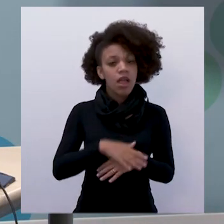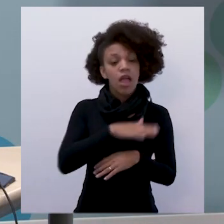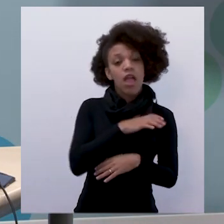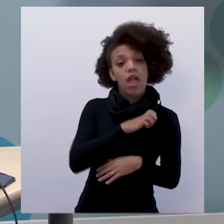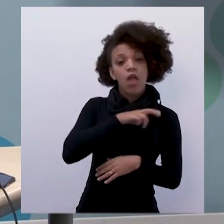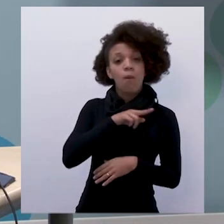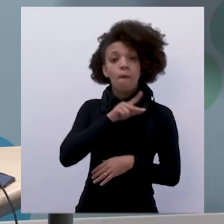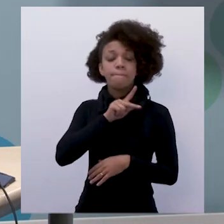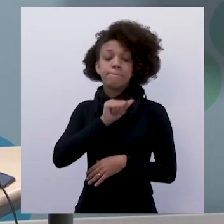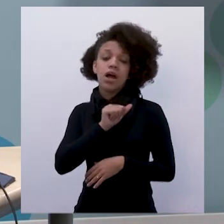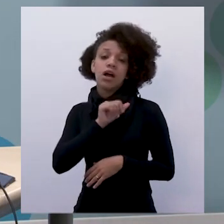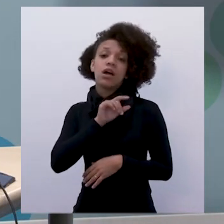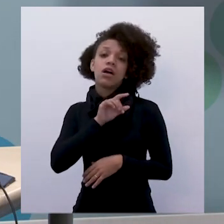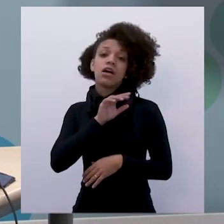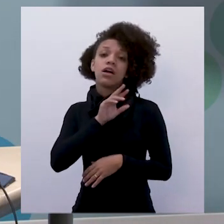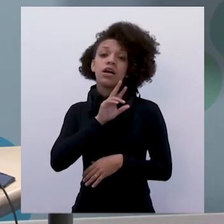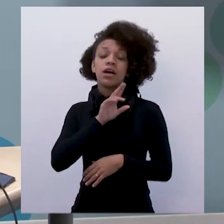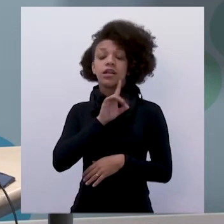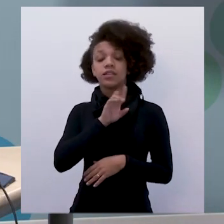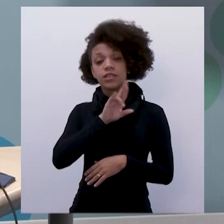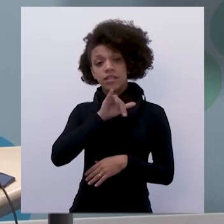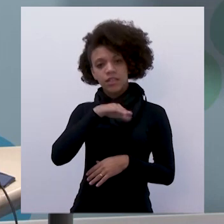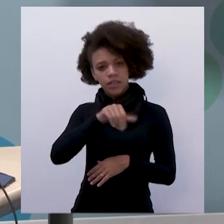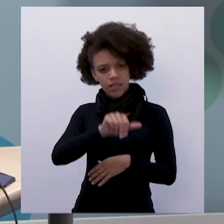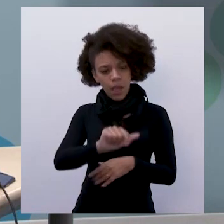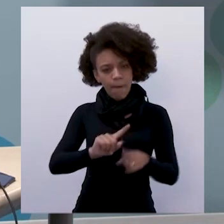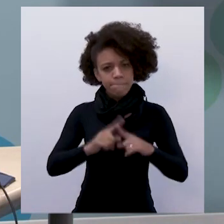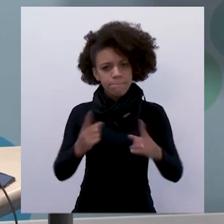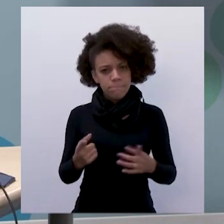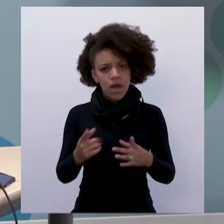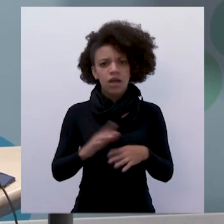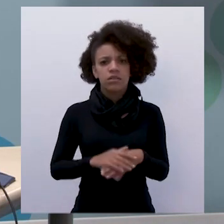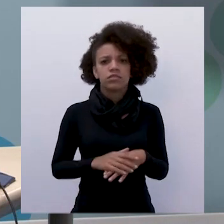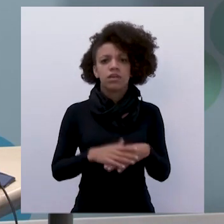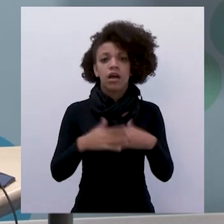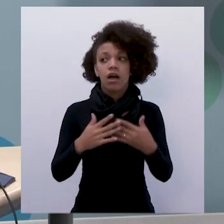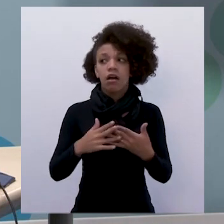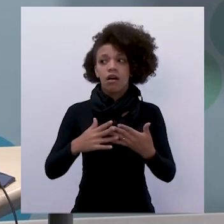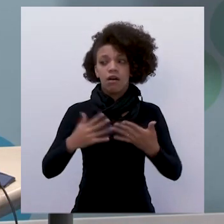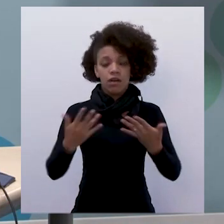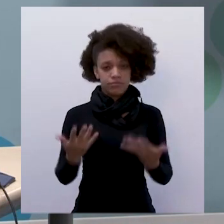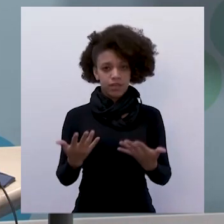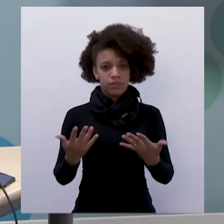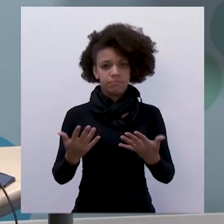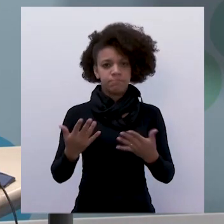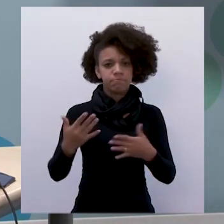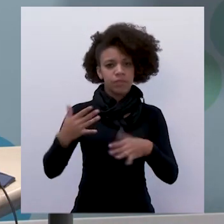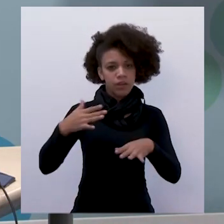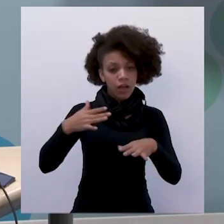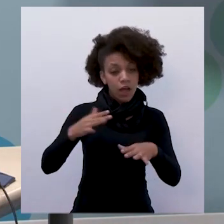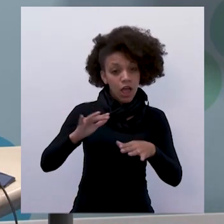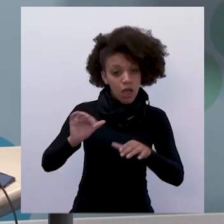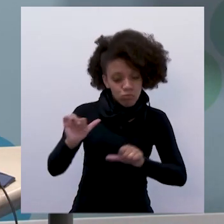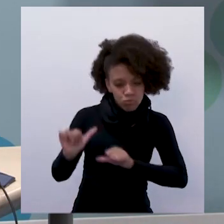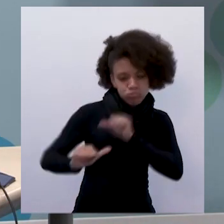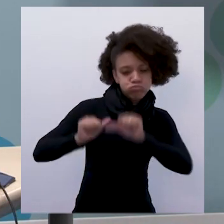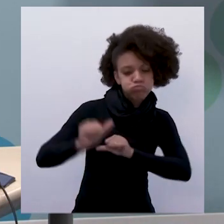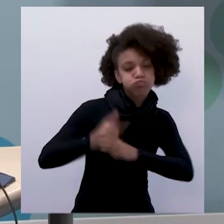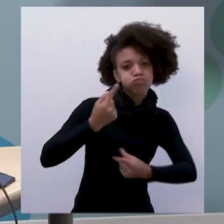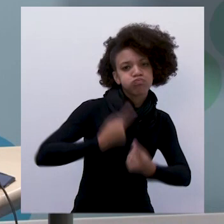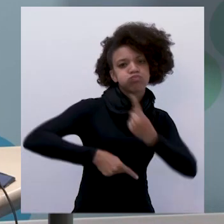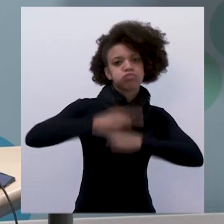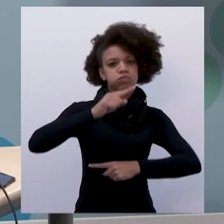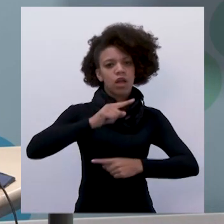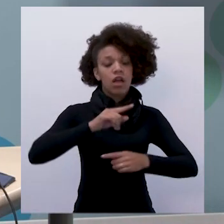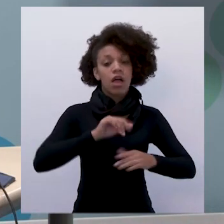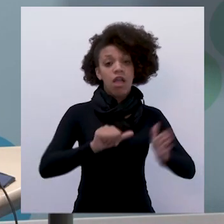eupátridas, mas depois, graças, né, a reformas que foram feitas, claro que essas reformas foram muito motivadas em